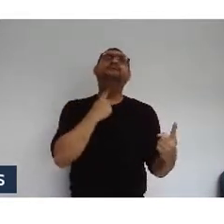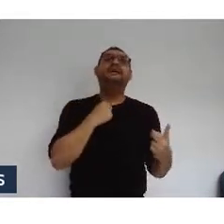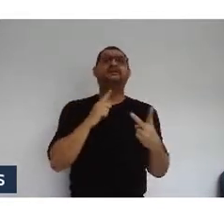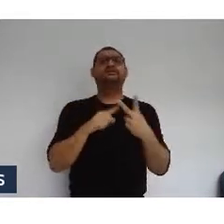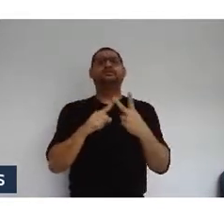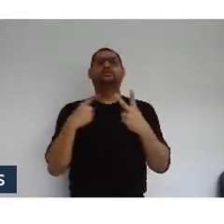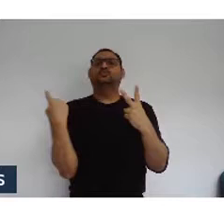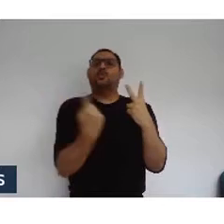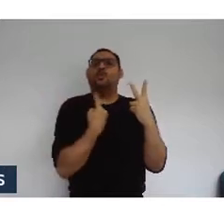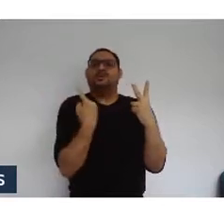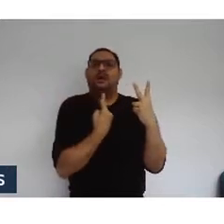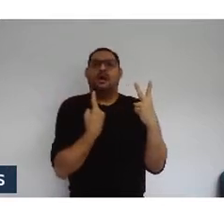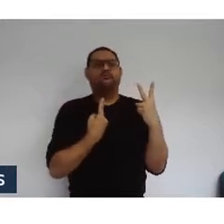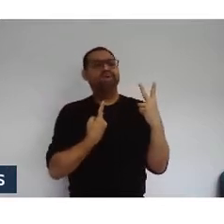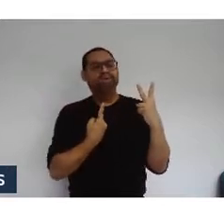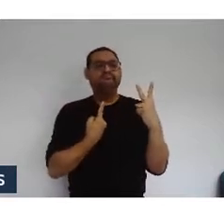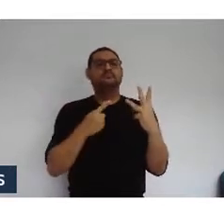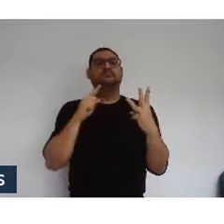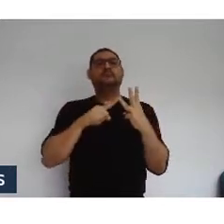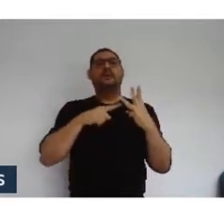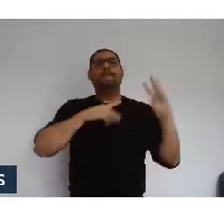migração.